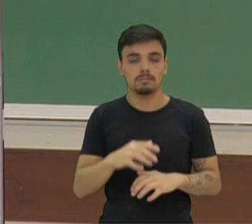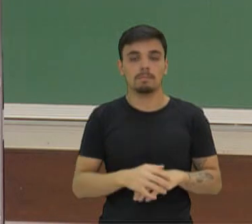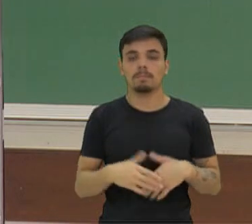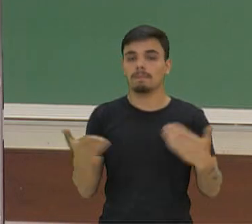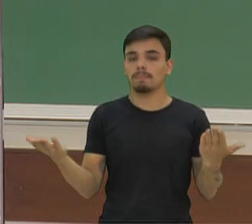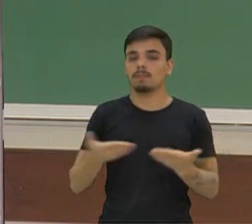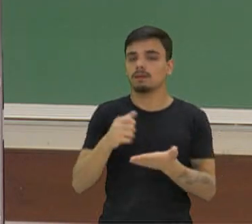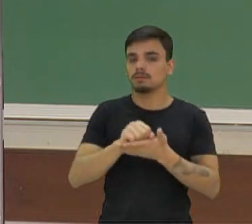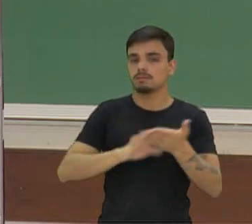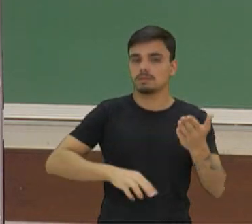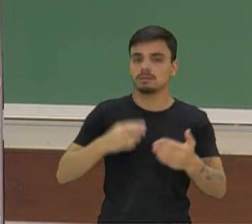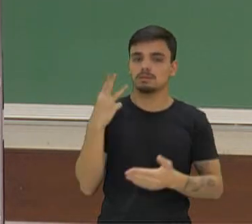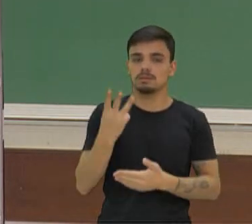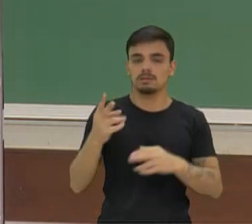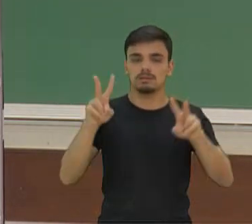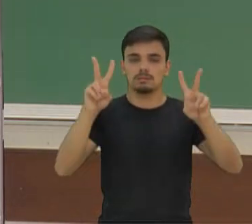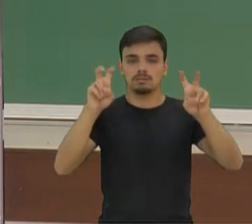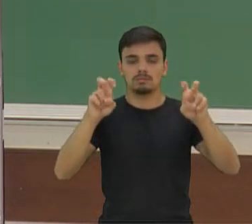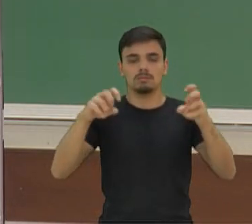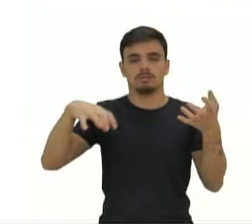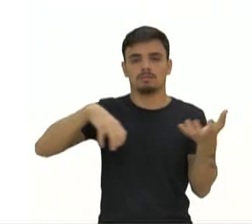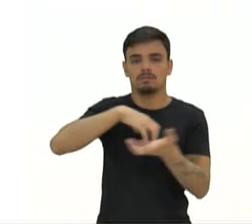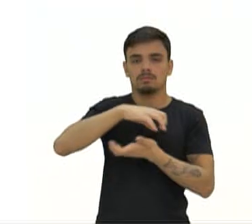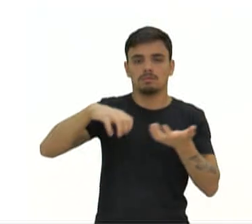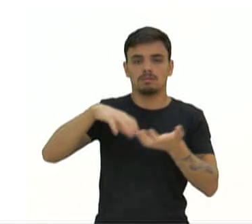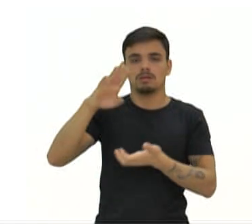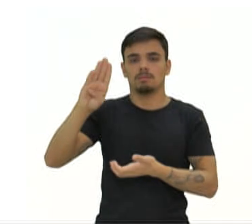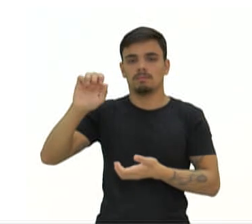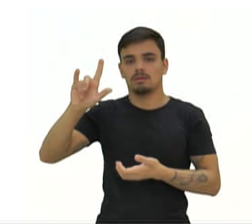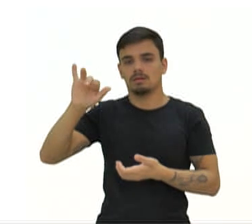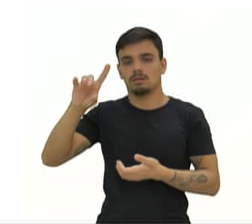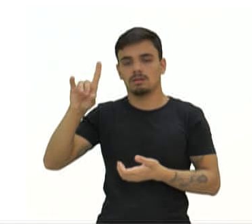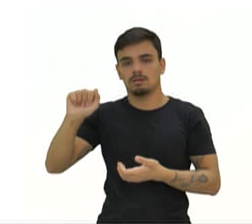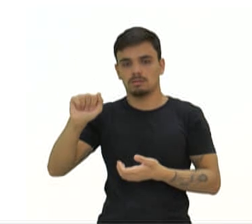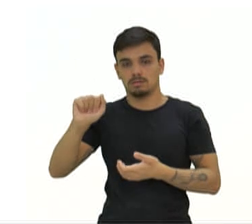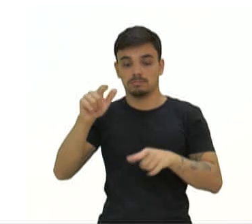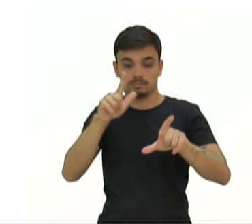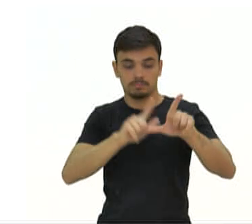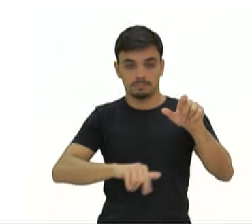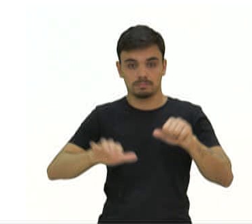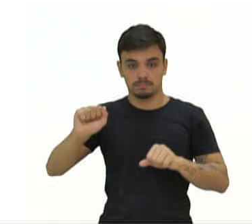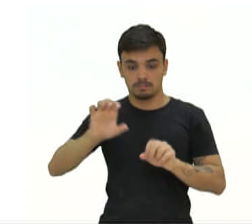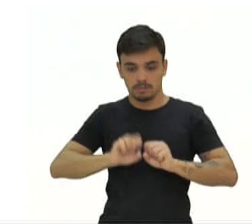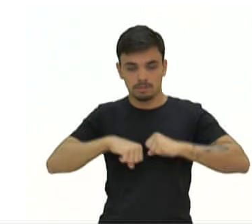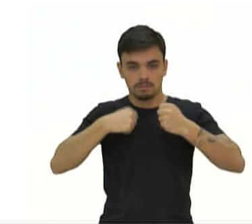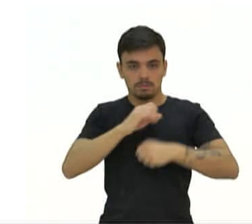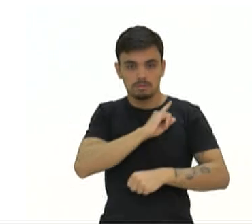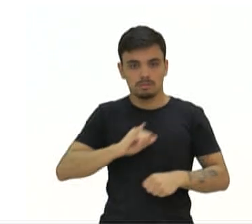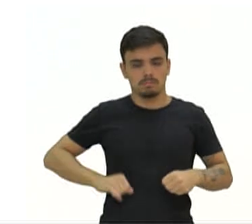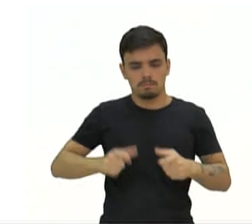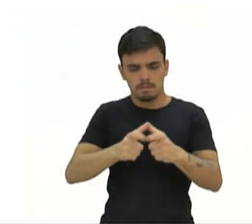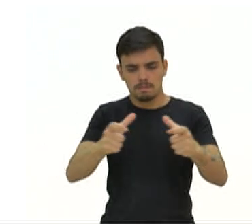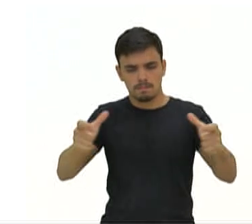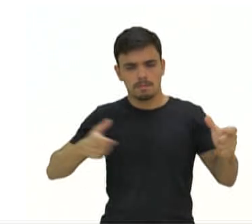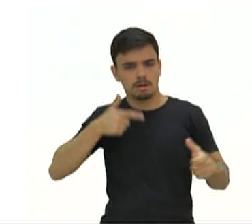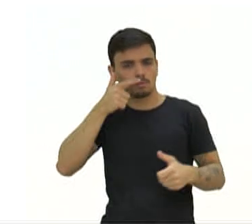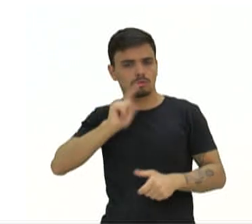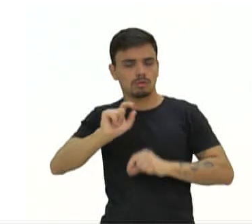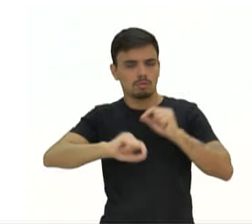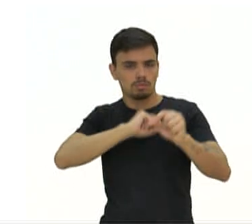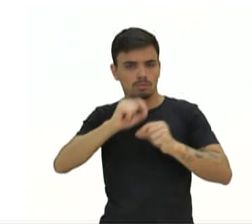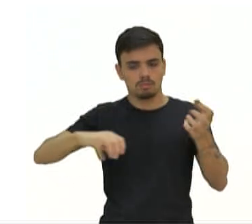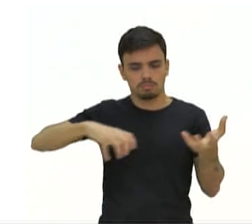Atividade 3. Sobre a revolta da balaiada, é correto afirmar: A. As forças imperiais em maior número venceram